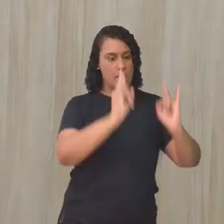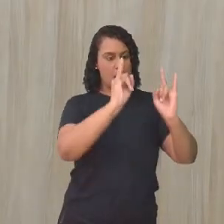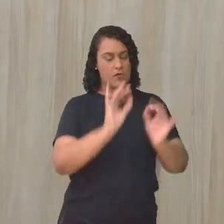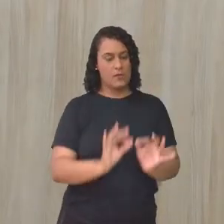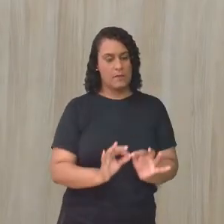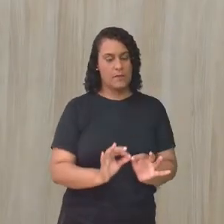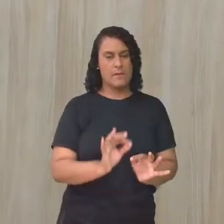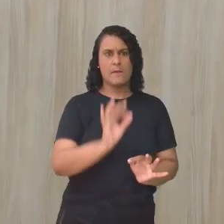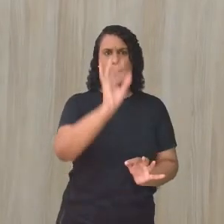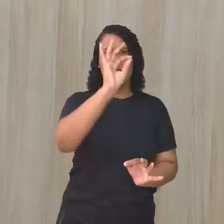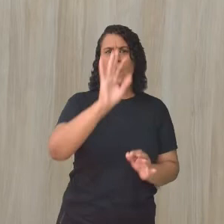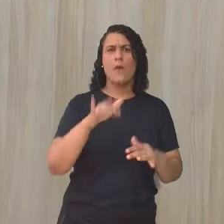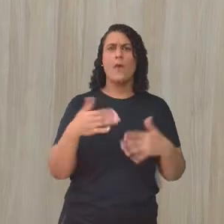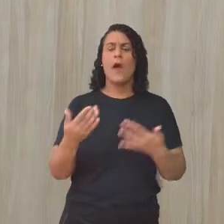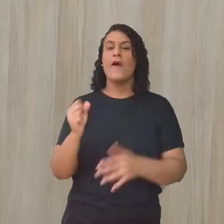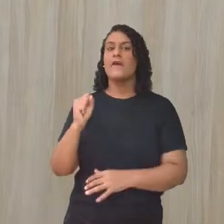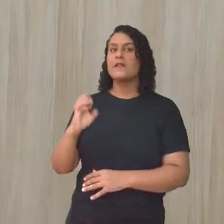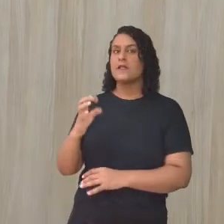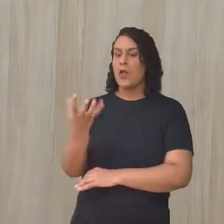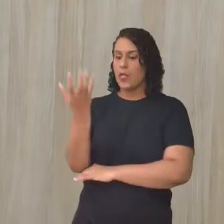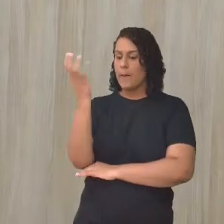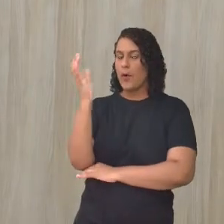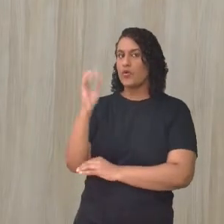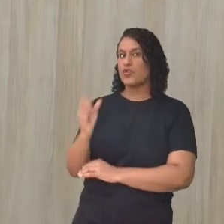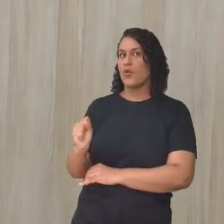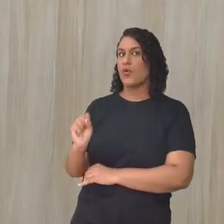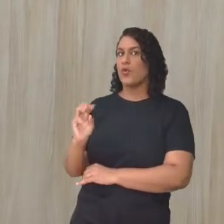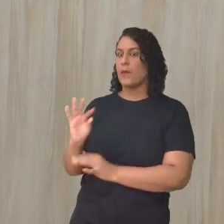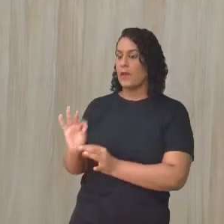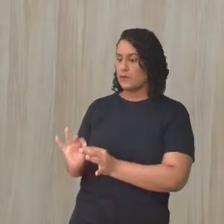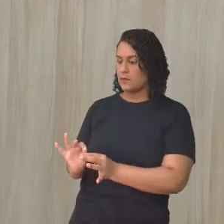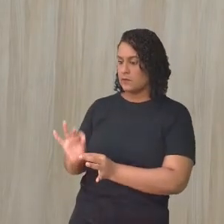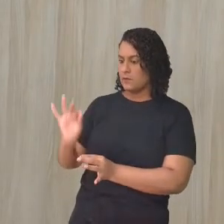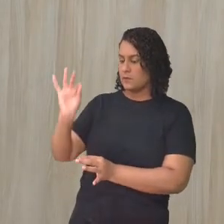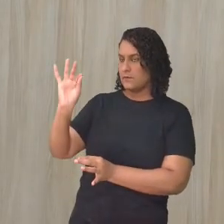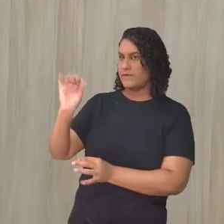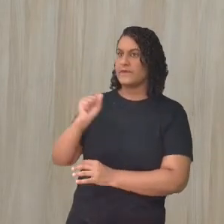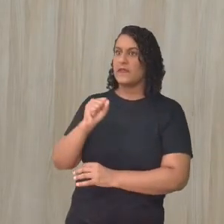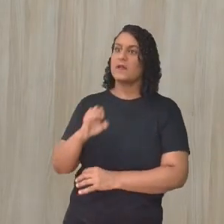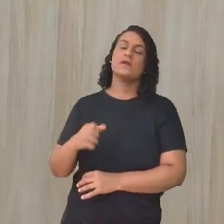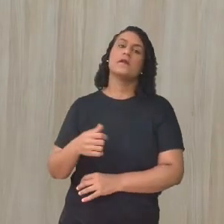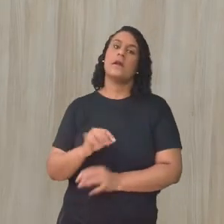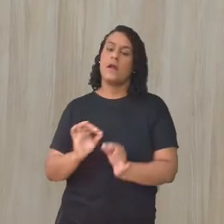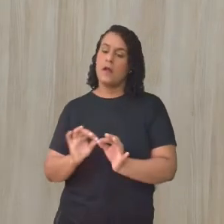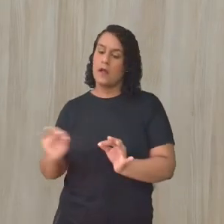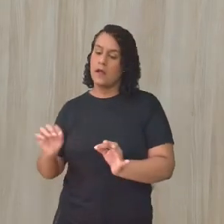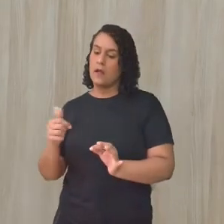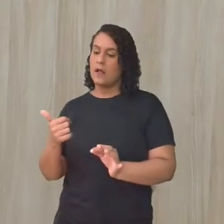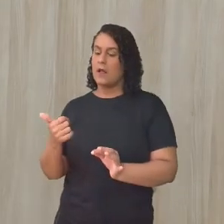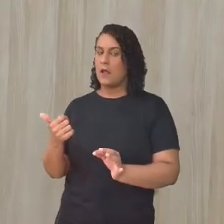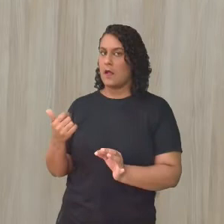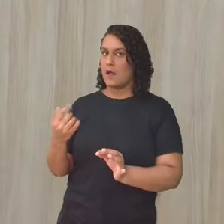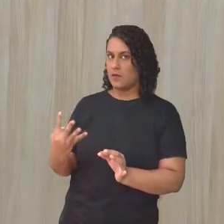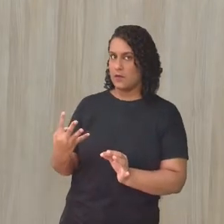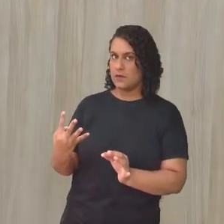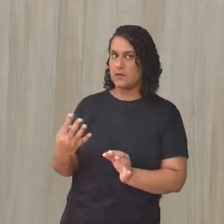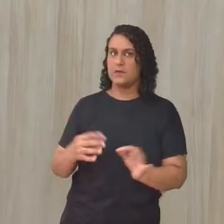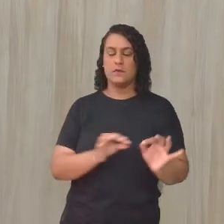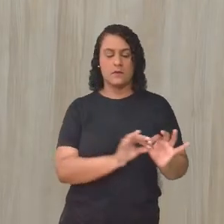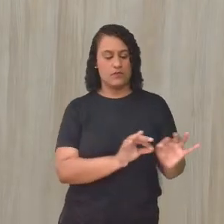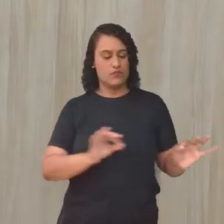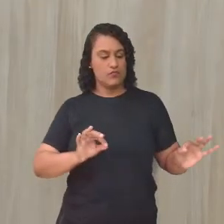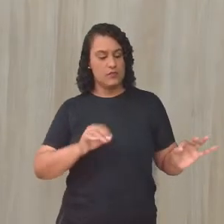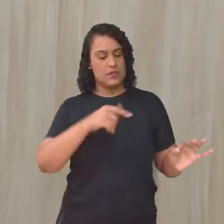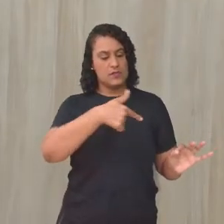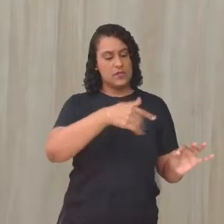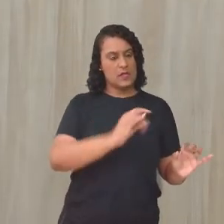a altura do poste é 8 metros? Então, se eu tenho aqui 14, eu tenho aqui 70 e tenho aqui 8,